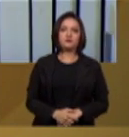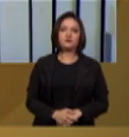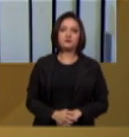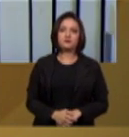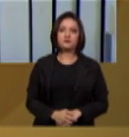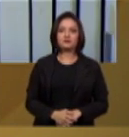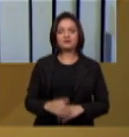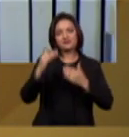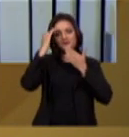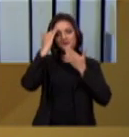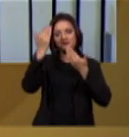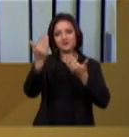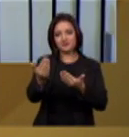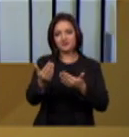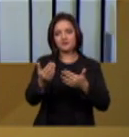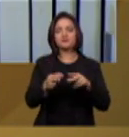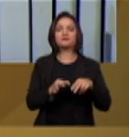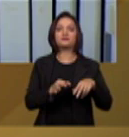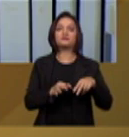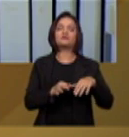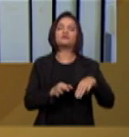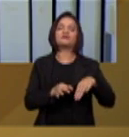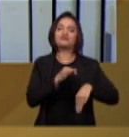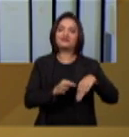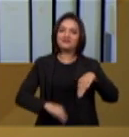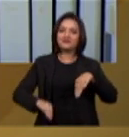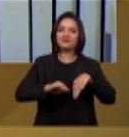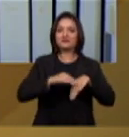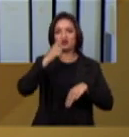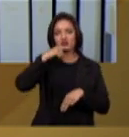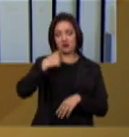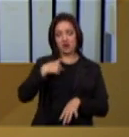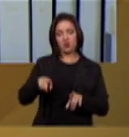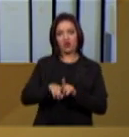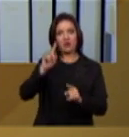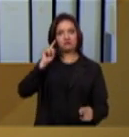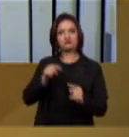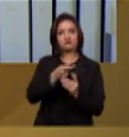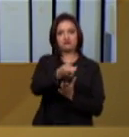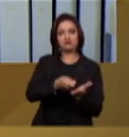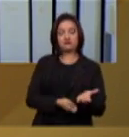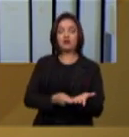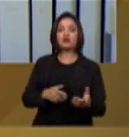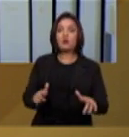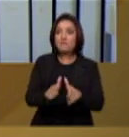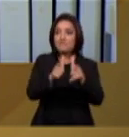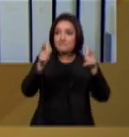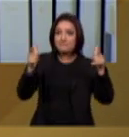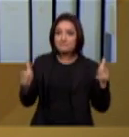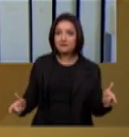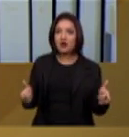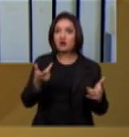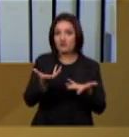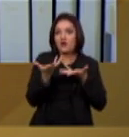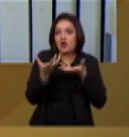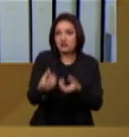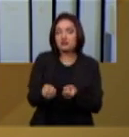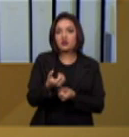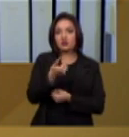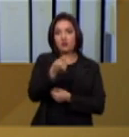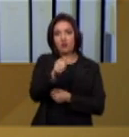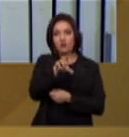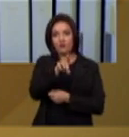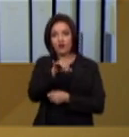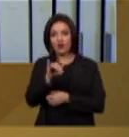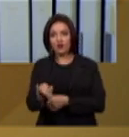Agradeço ao ministro Gilmar Mendes. Também eu acompanho o relator, proclamo que, por maioria, foi julgado procedente o pedido nos termos